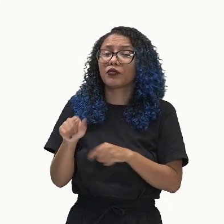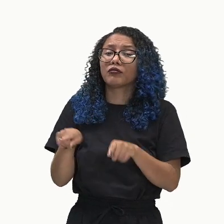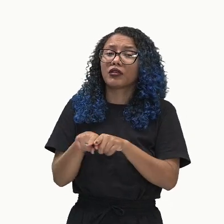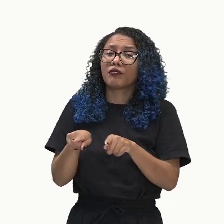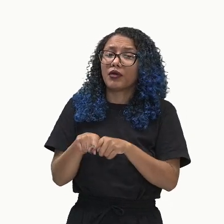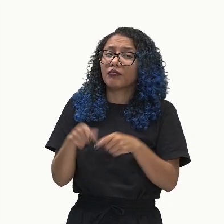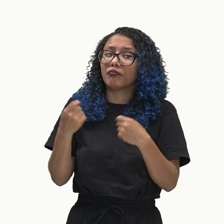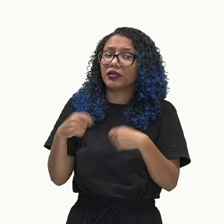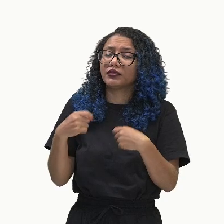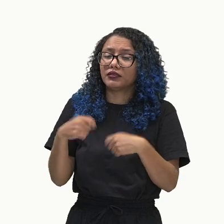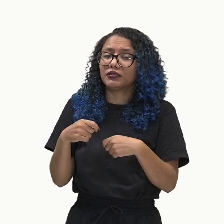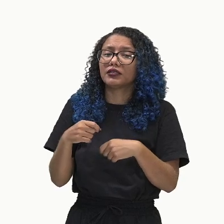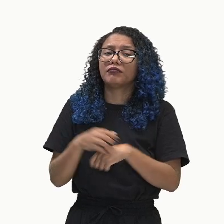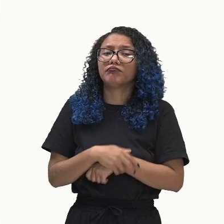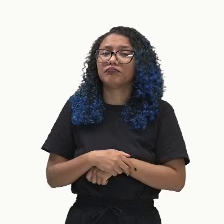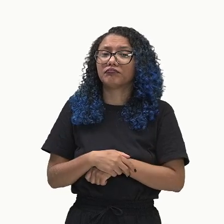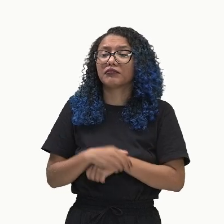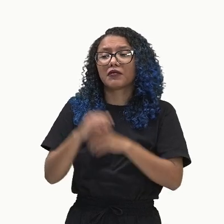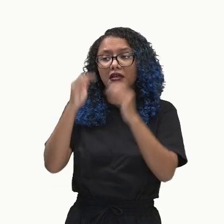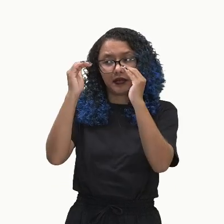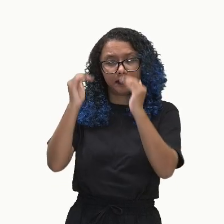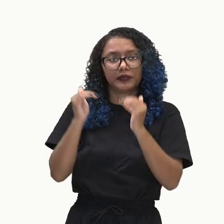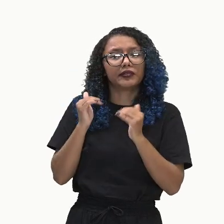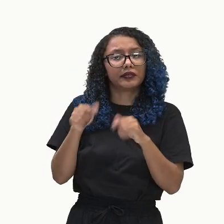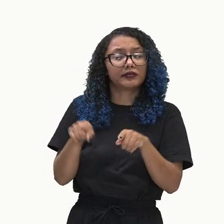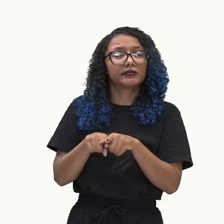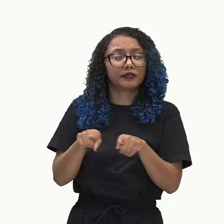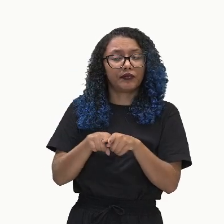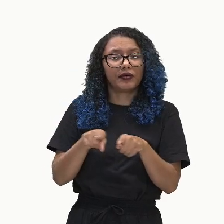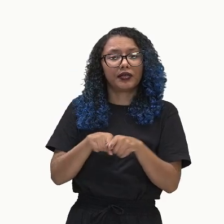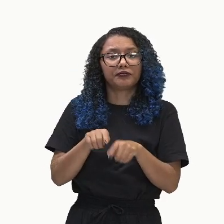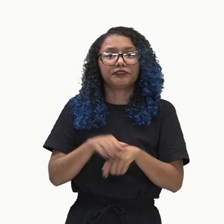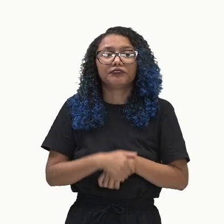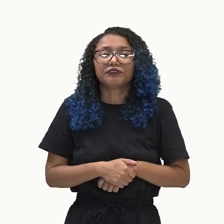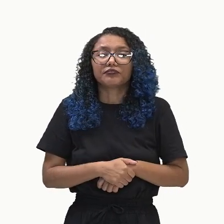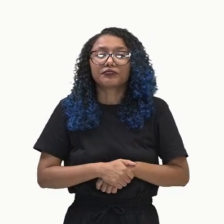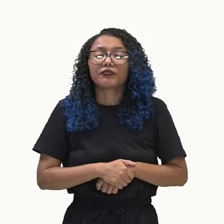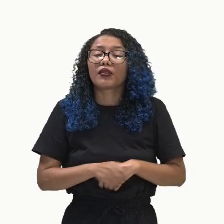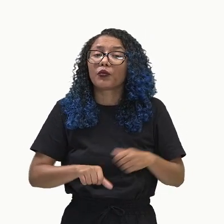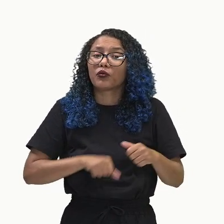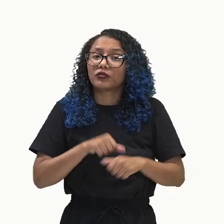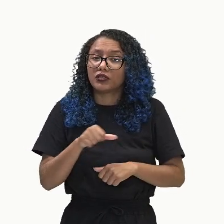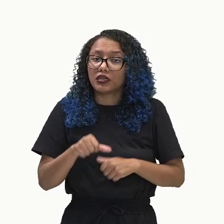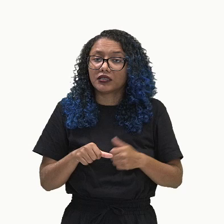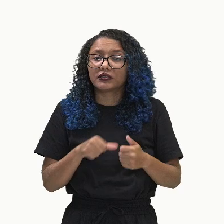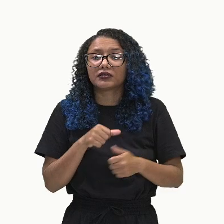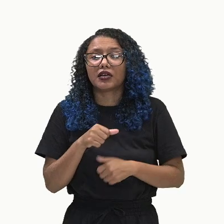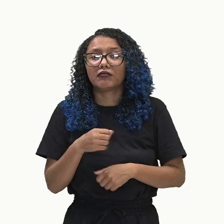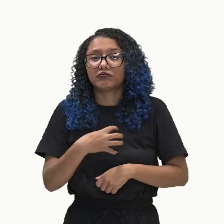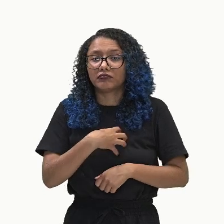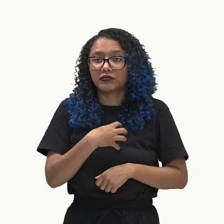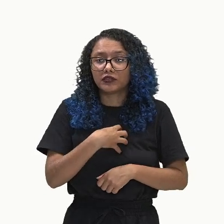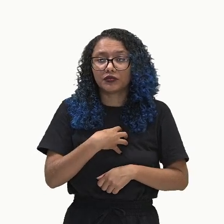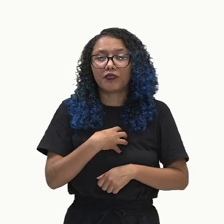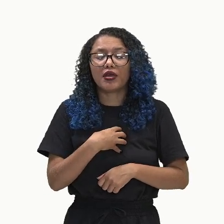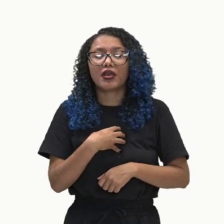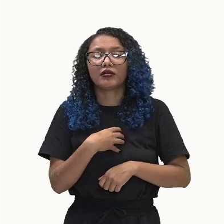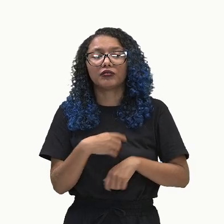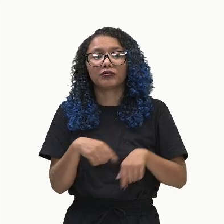seu corpo. Mudanças de humor, desenvolvimento de identidade e interesses